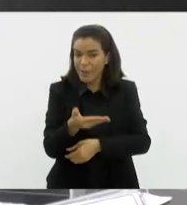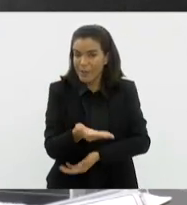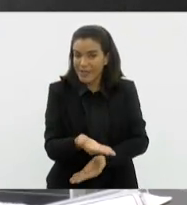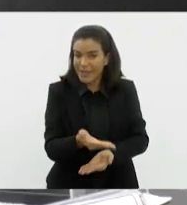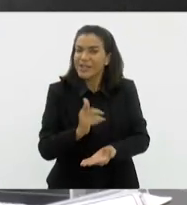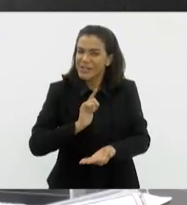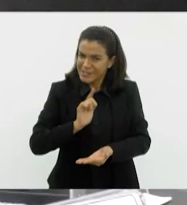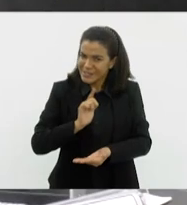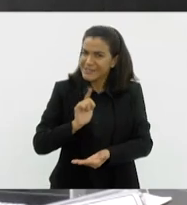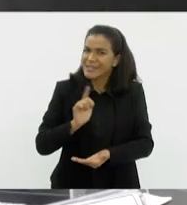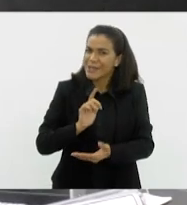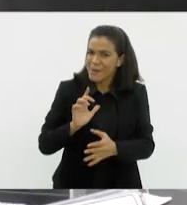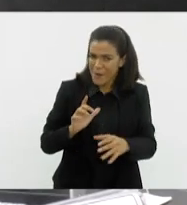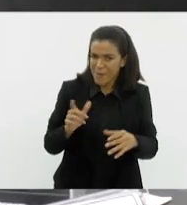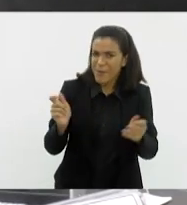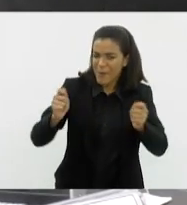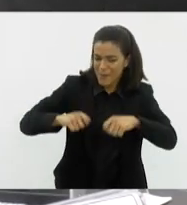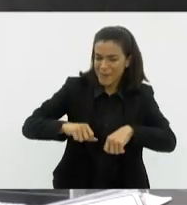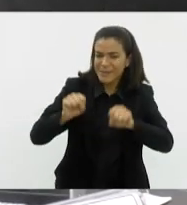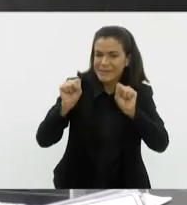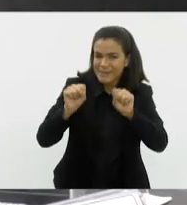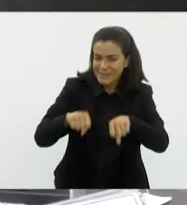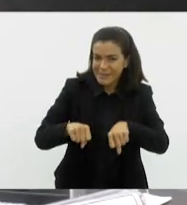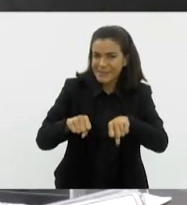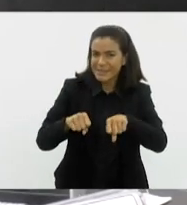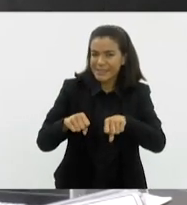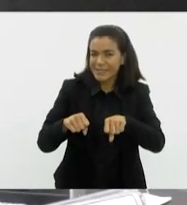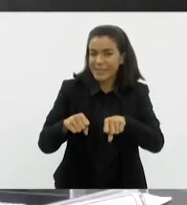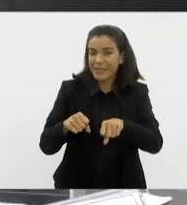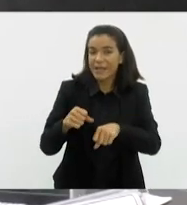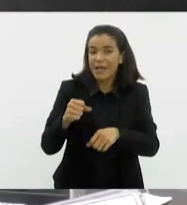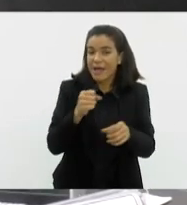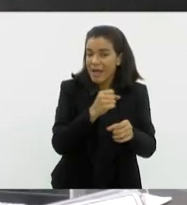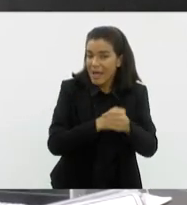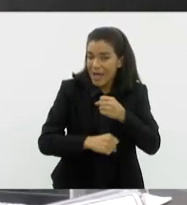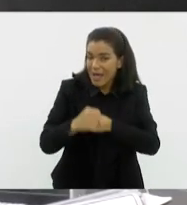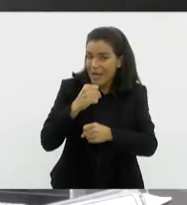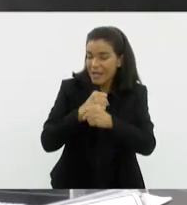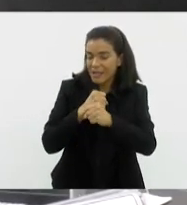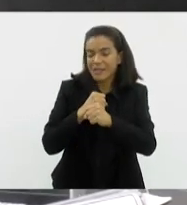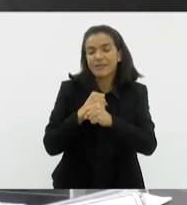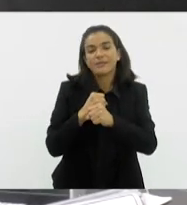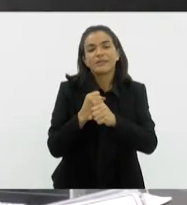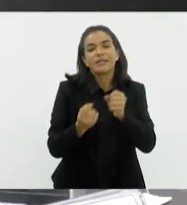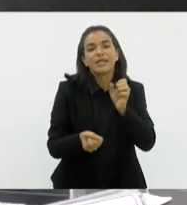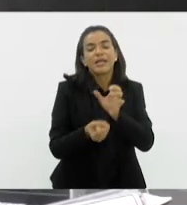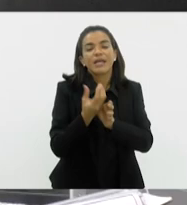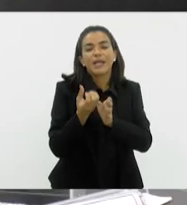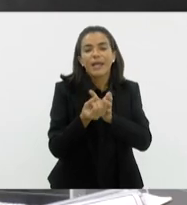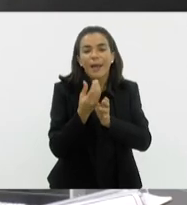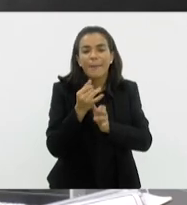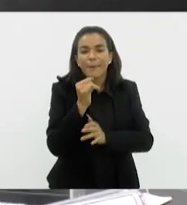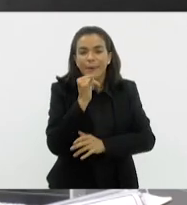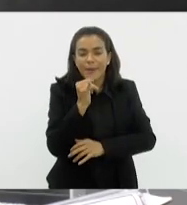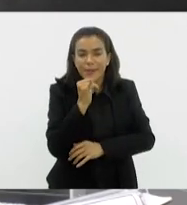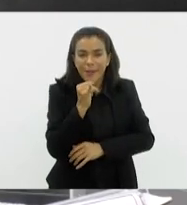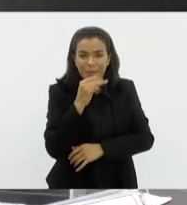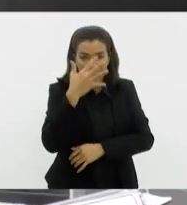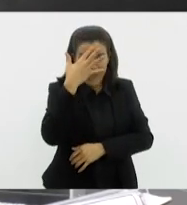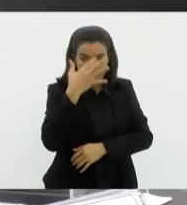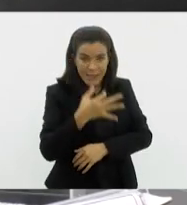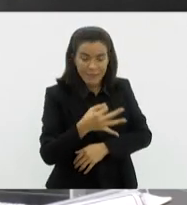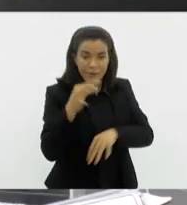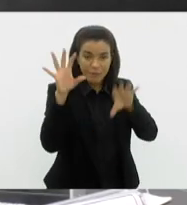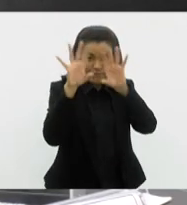temos uma competência concorrente. E nós fizemos um exercício ao longo do ano passado, até de algumas matérias que já têm entendimento do